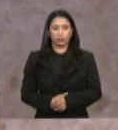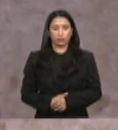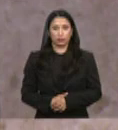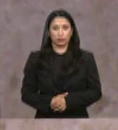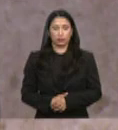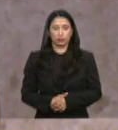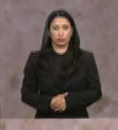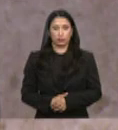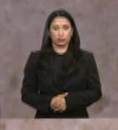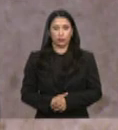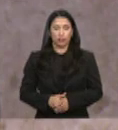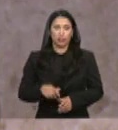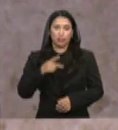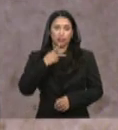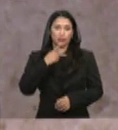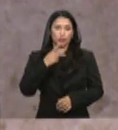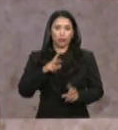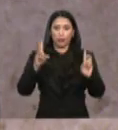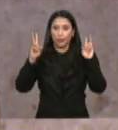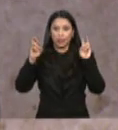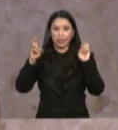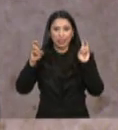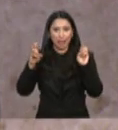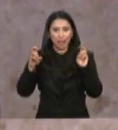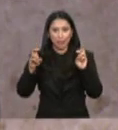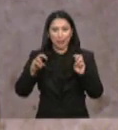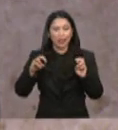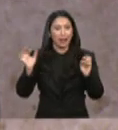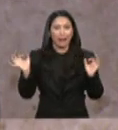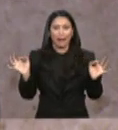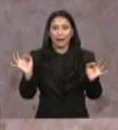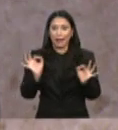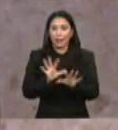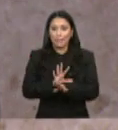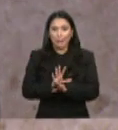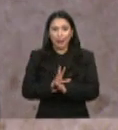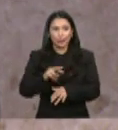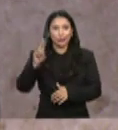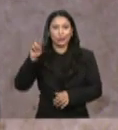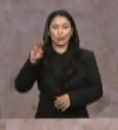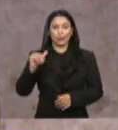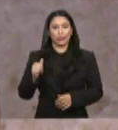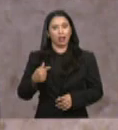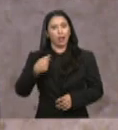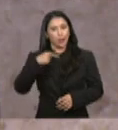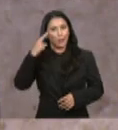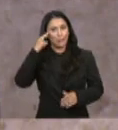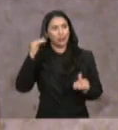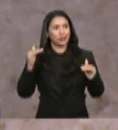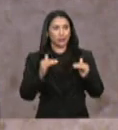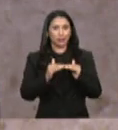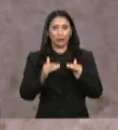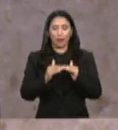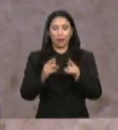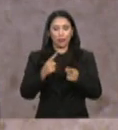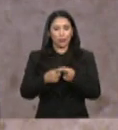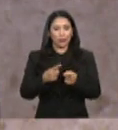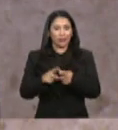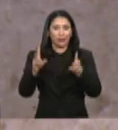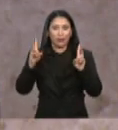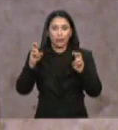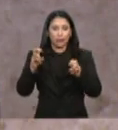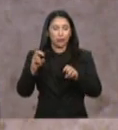esgotaria o tema eu até posso concordar porque o Rui de fato em inesgotável